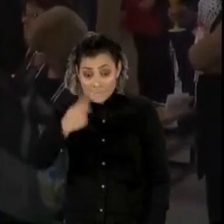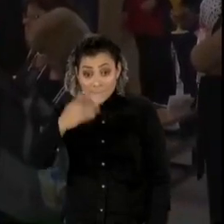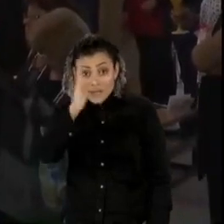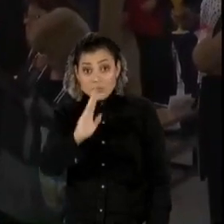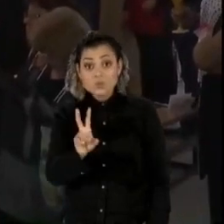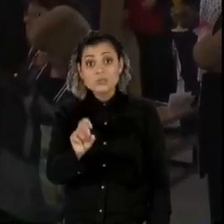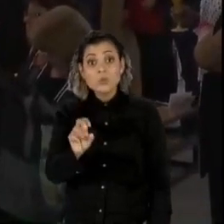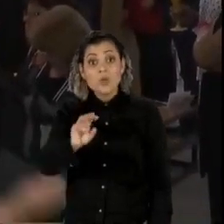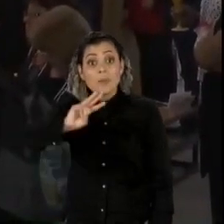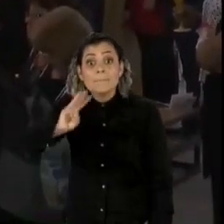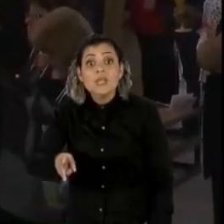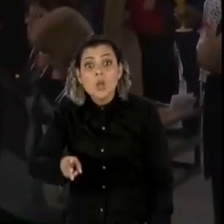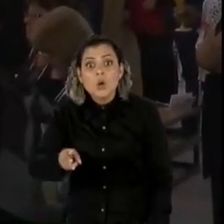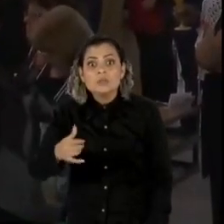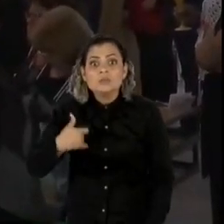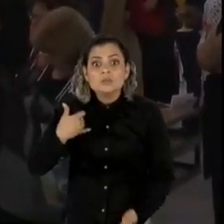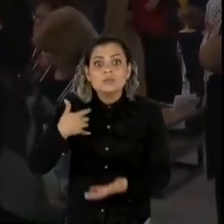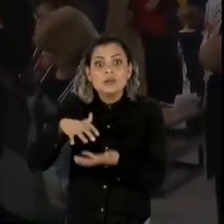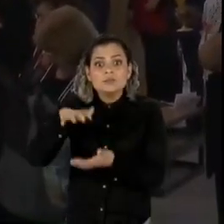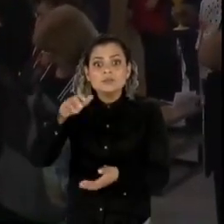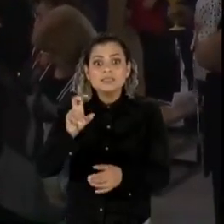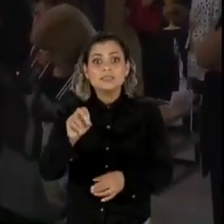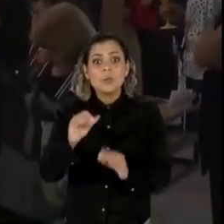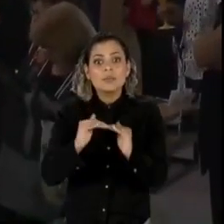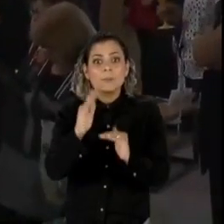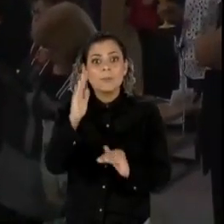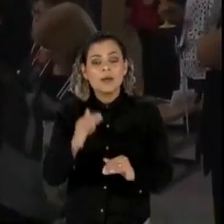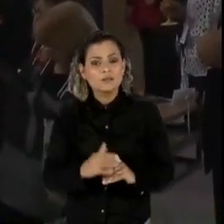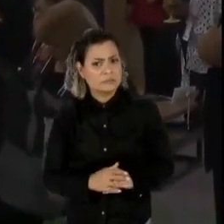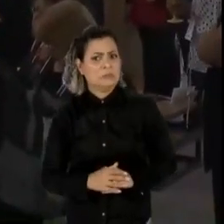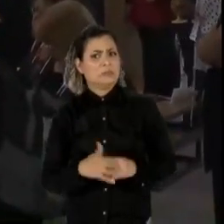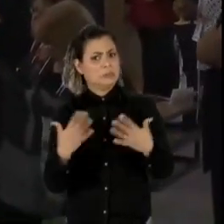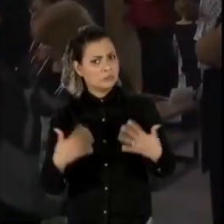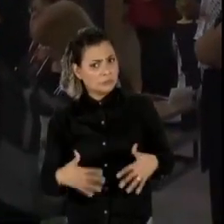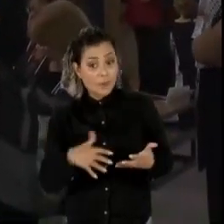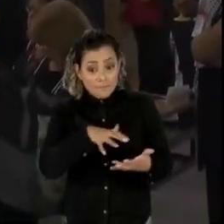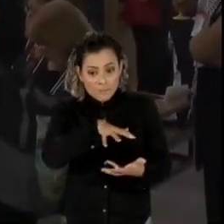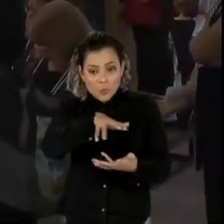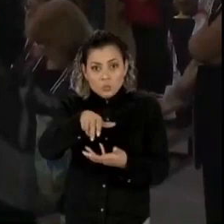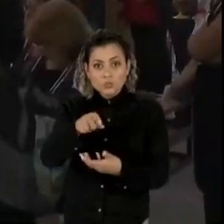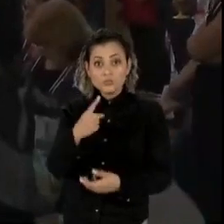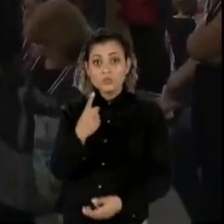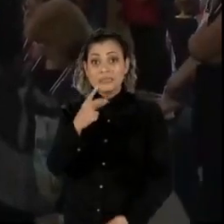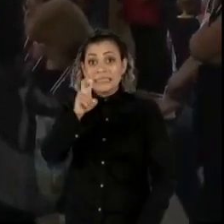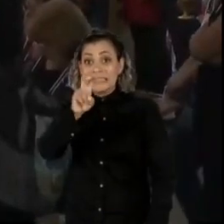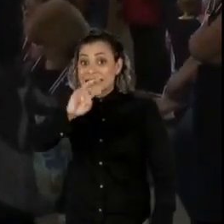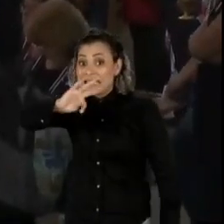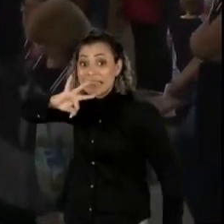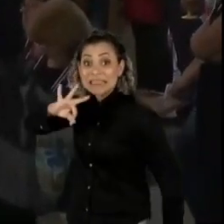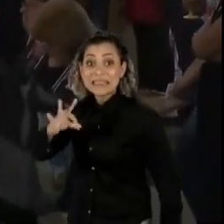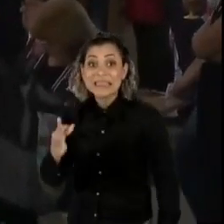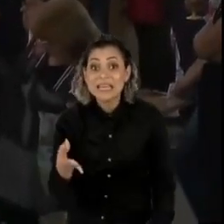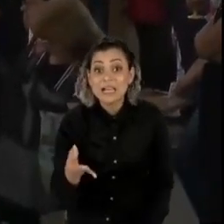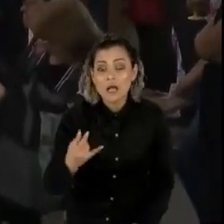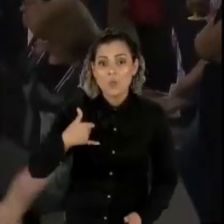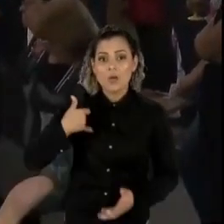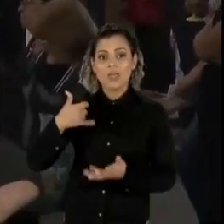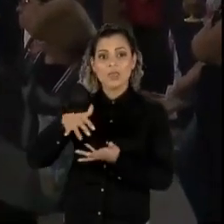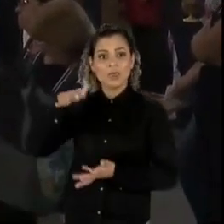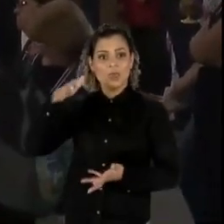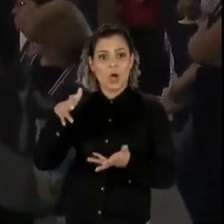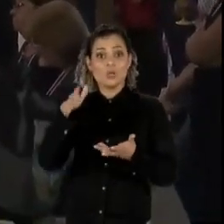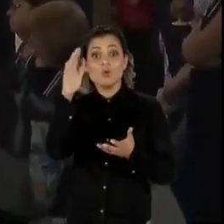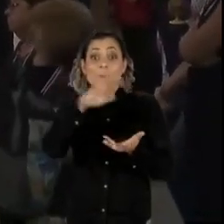50 milhões de brasileiros com mais de 50 anos e no mundo um dado curioso são 15 trilhões de idosos que estão